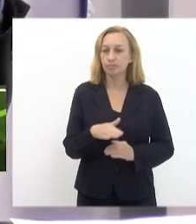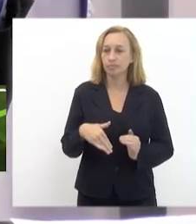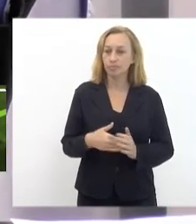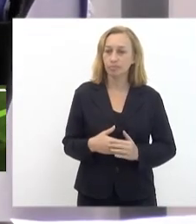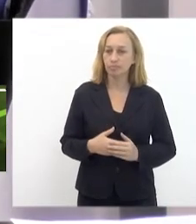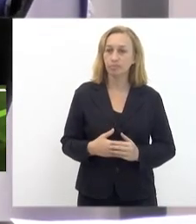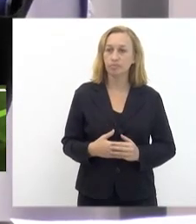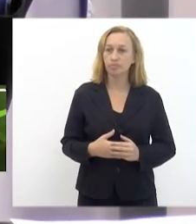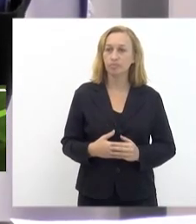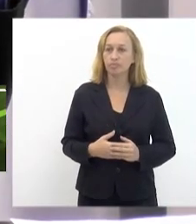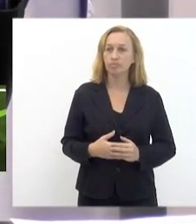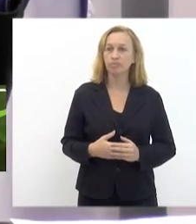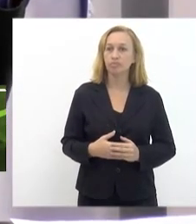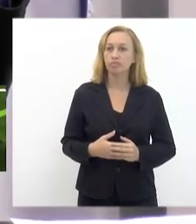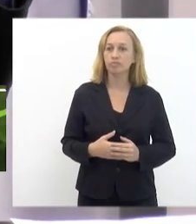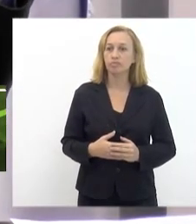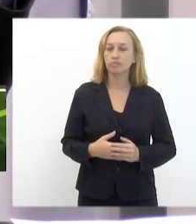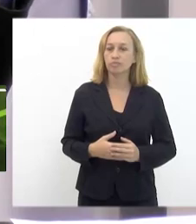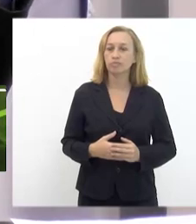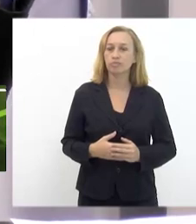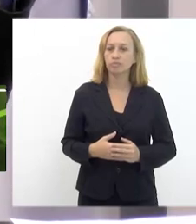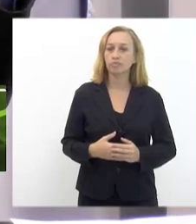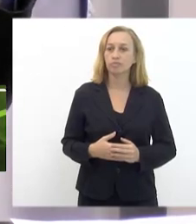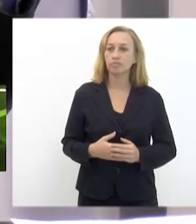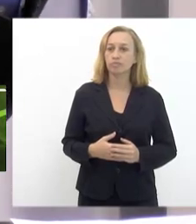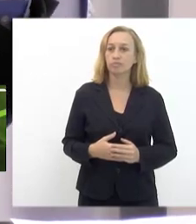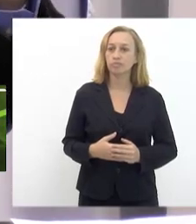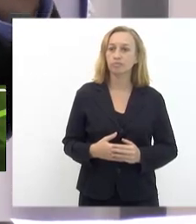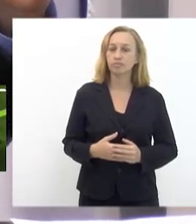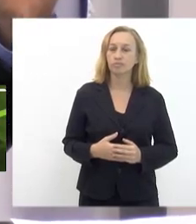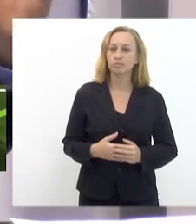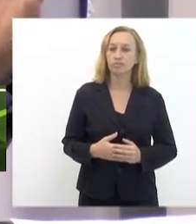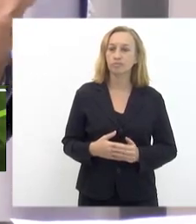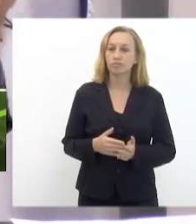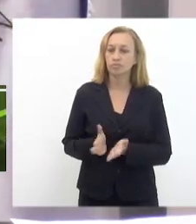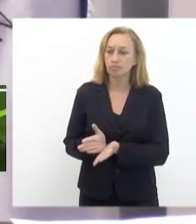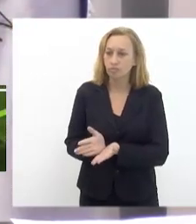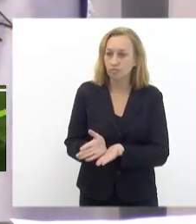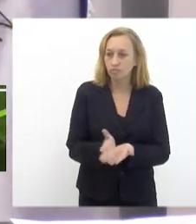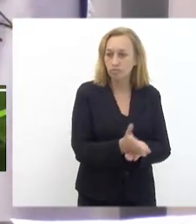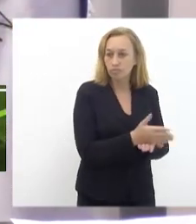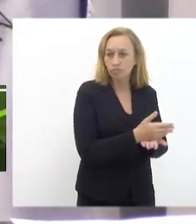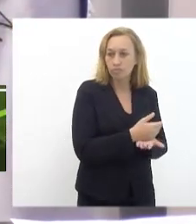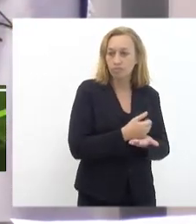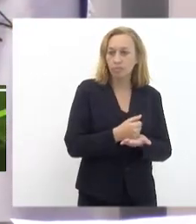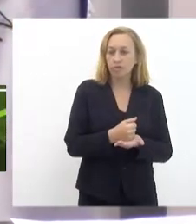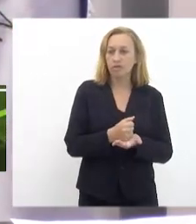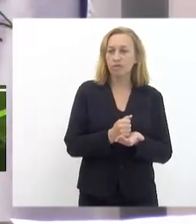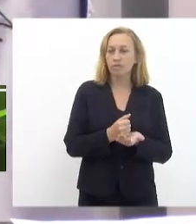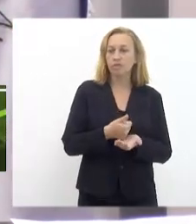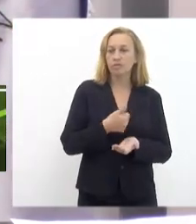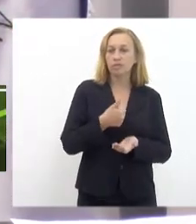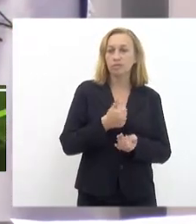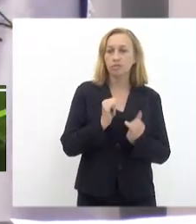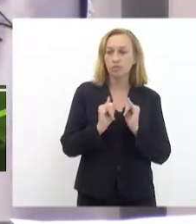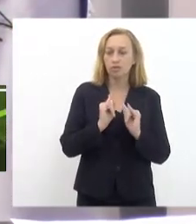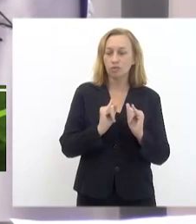eu acho que a gente pega aqui um pouco o primeiro impulso e